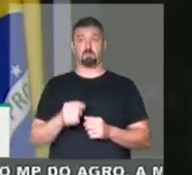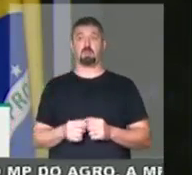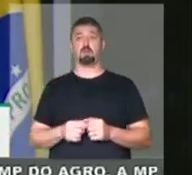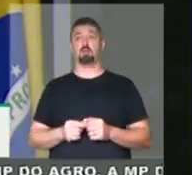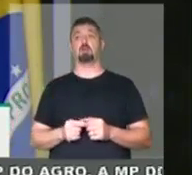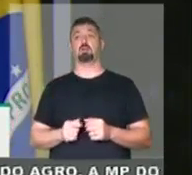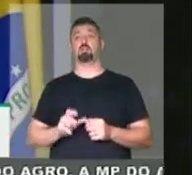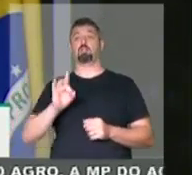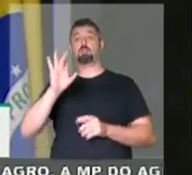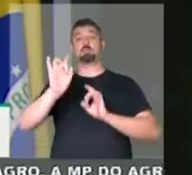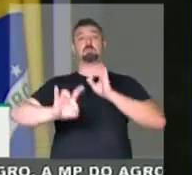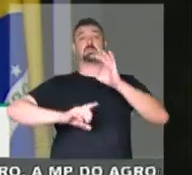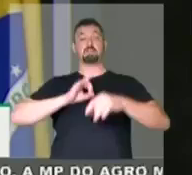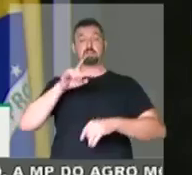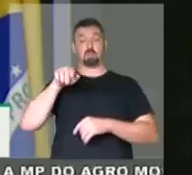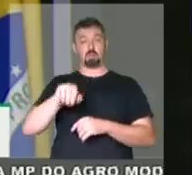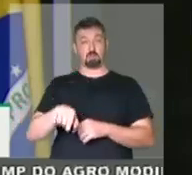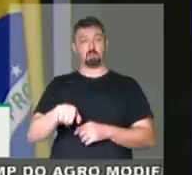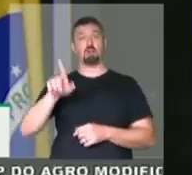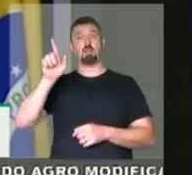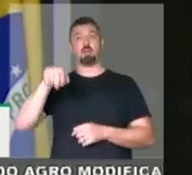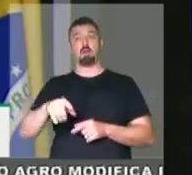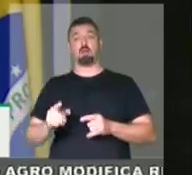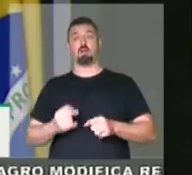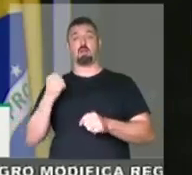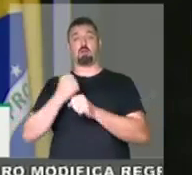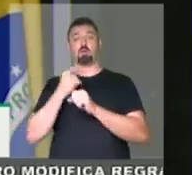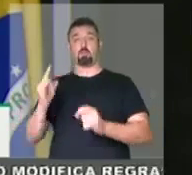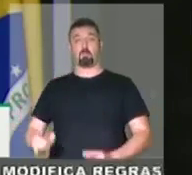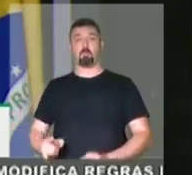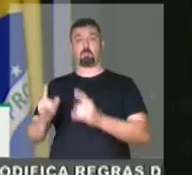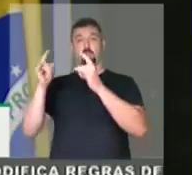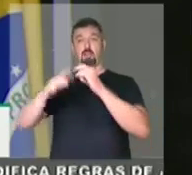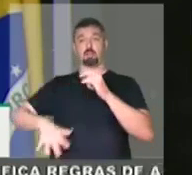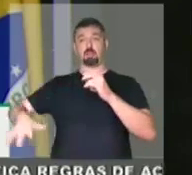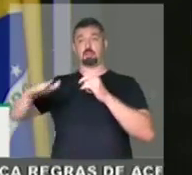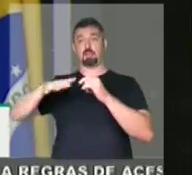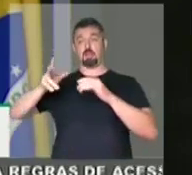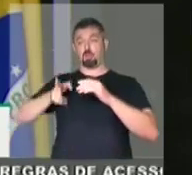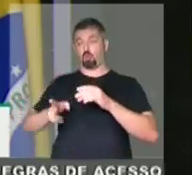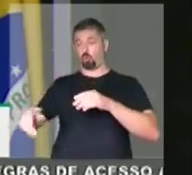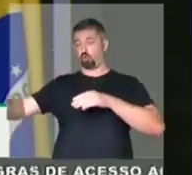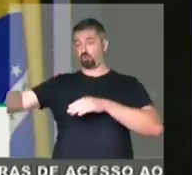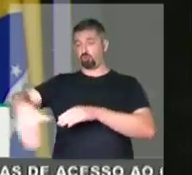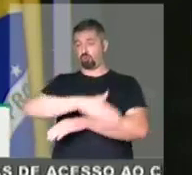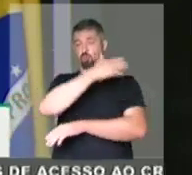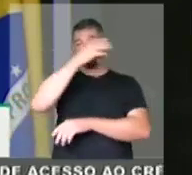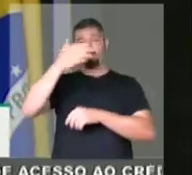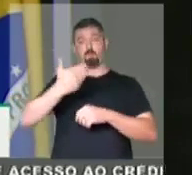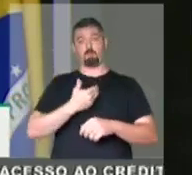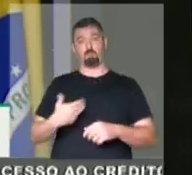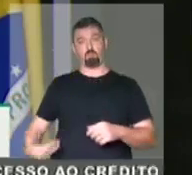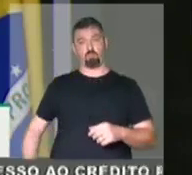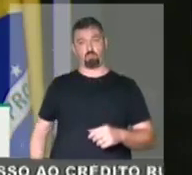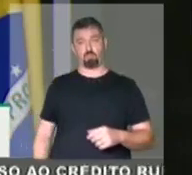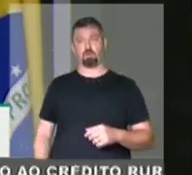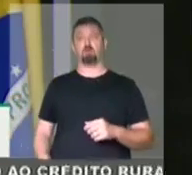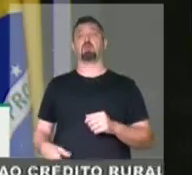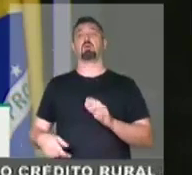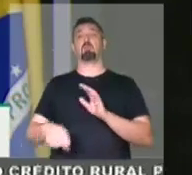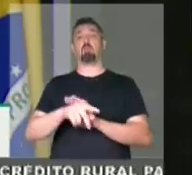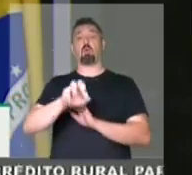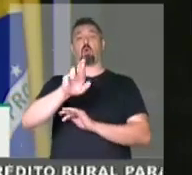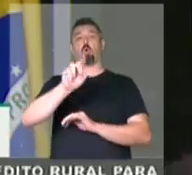Pretende-se excepcionar nessa exigência as edificações localizadas nas áreas contíguas às faixas de domínio público dos trechos